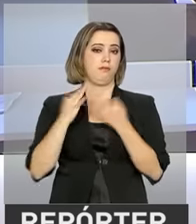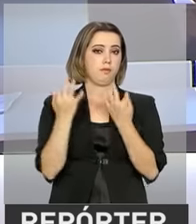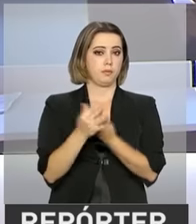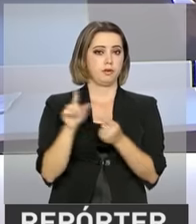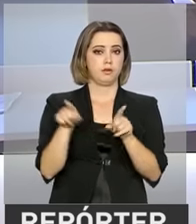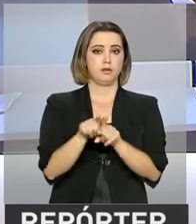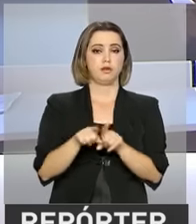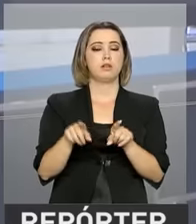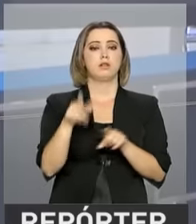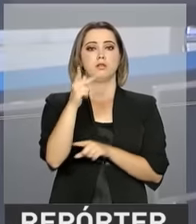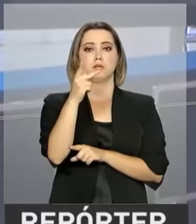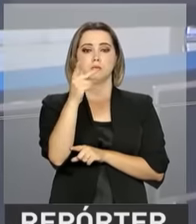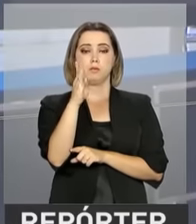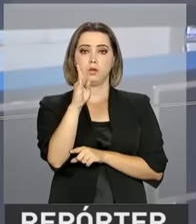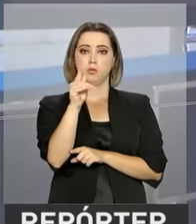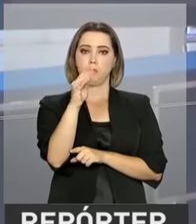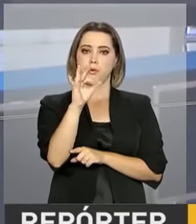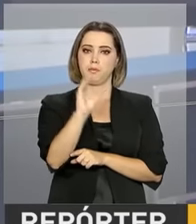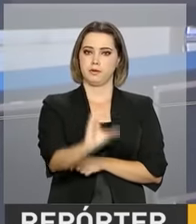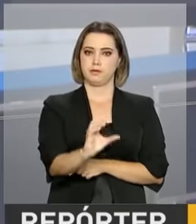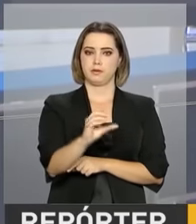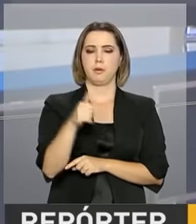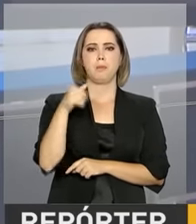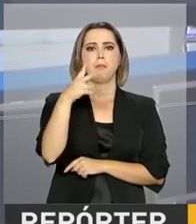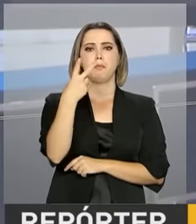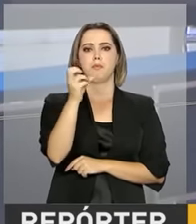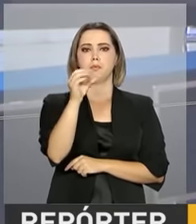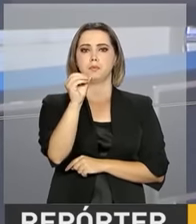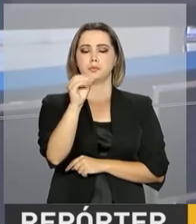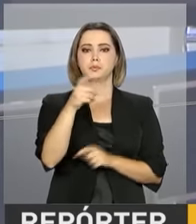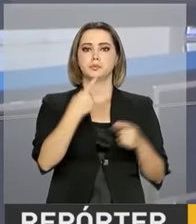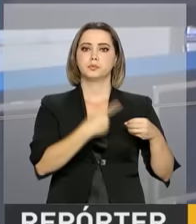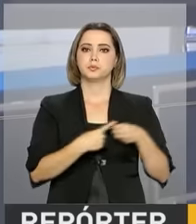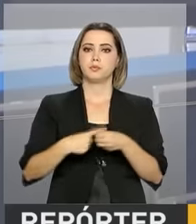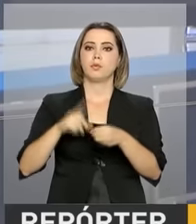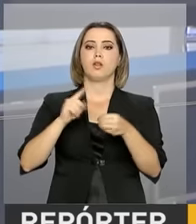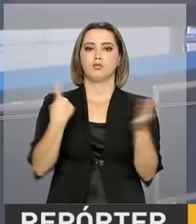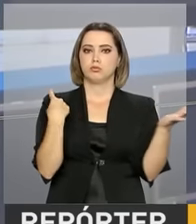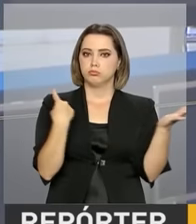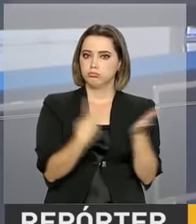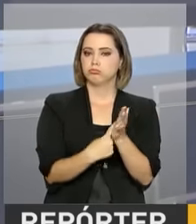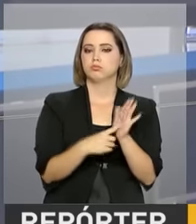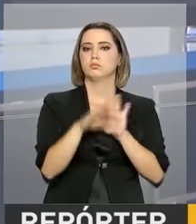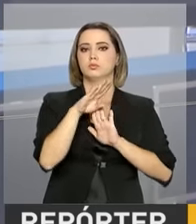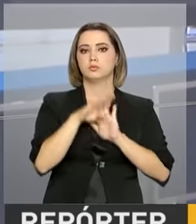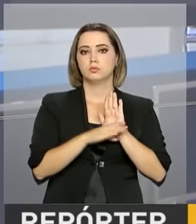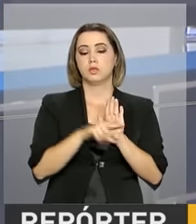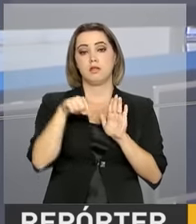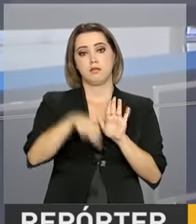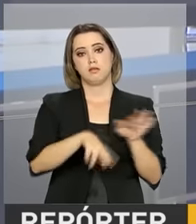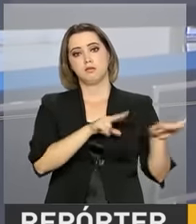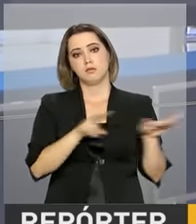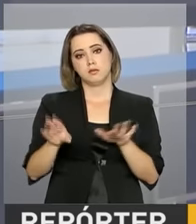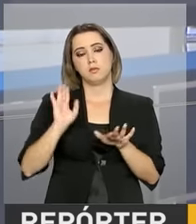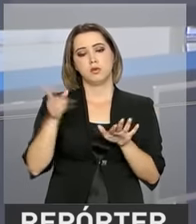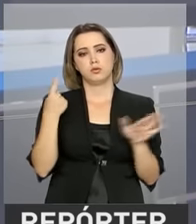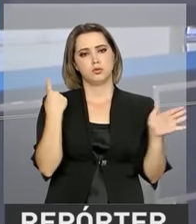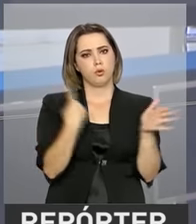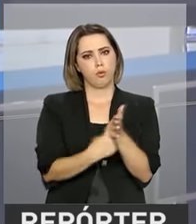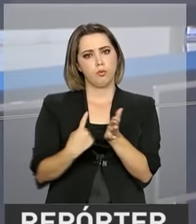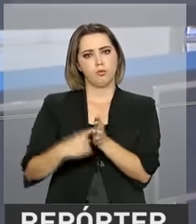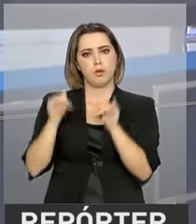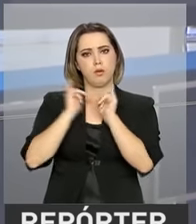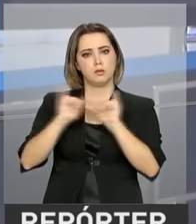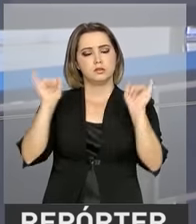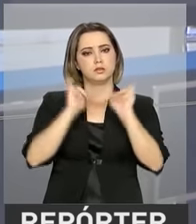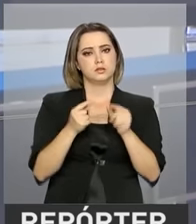continuada o BPC mais de 2500 municípios já aderiram ao programa para esta semana já estão confirmados os